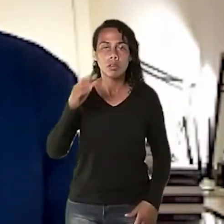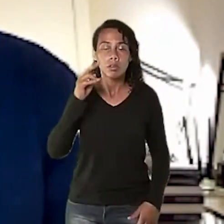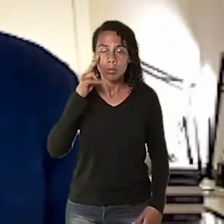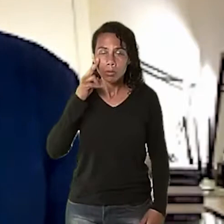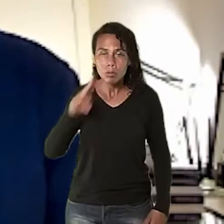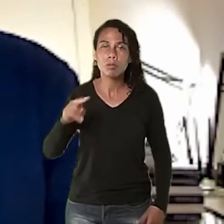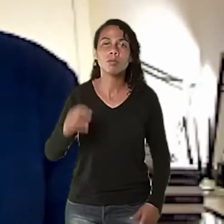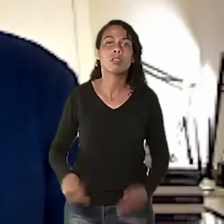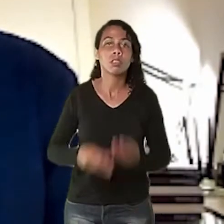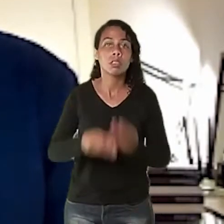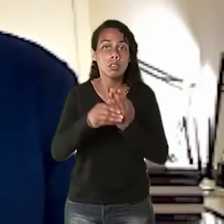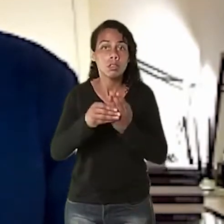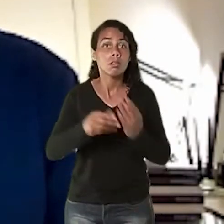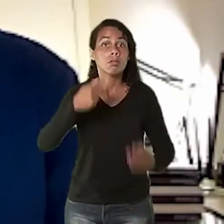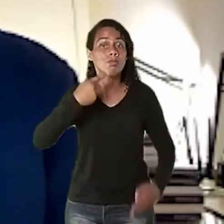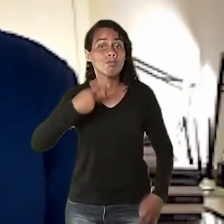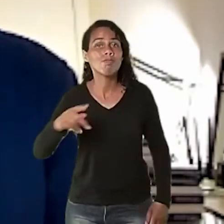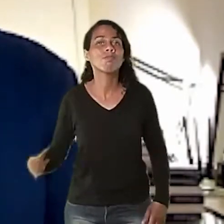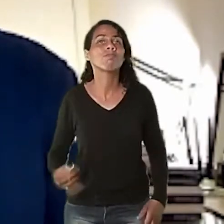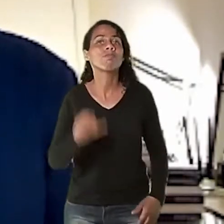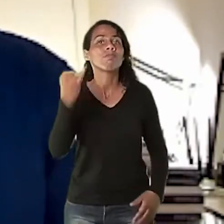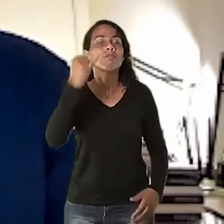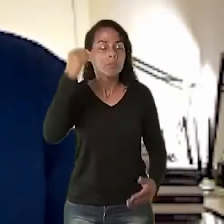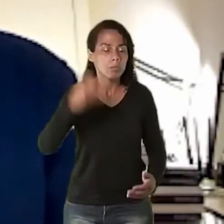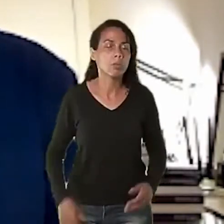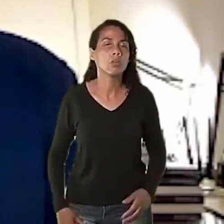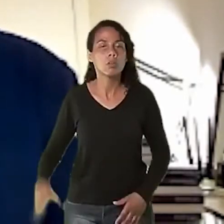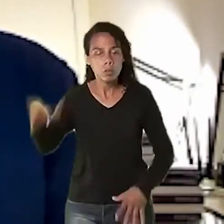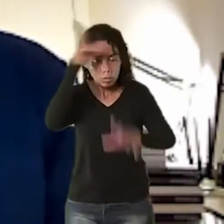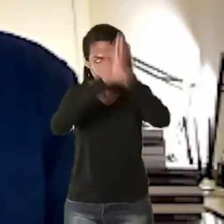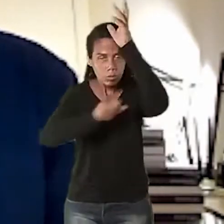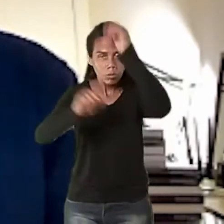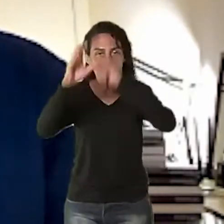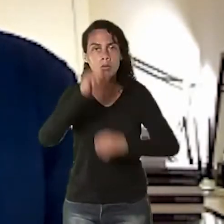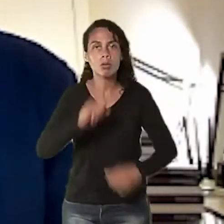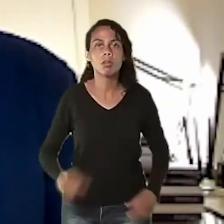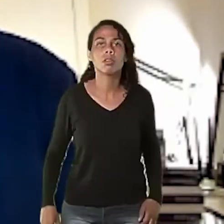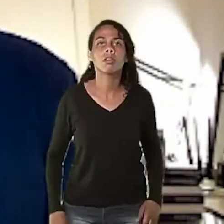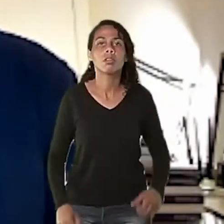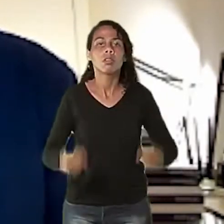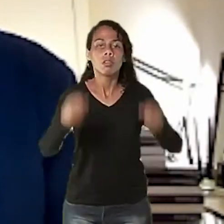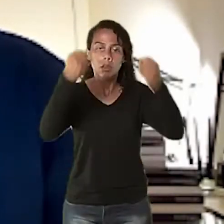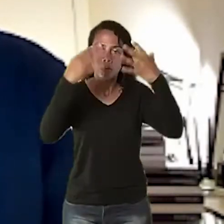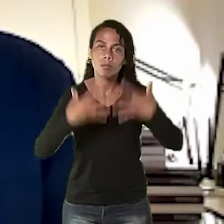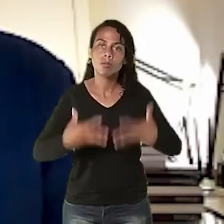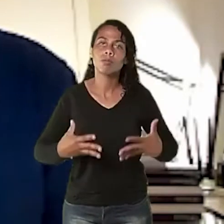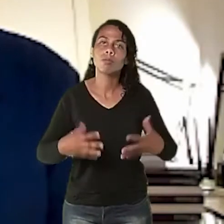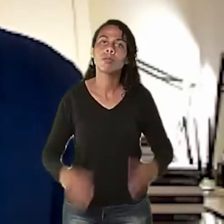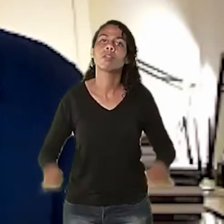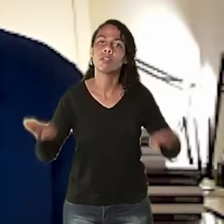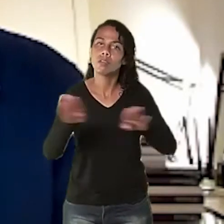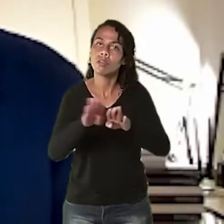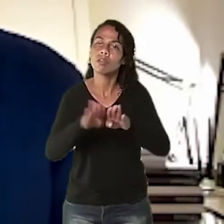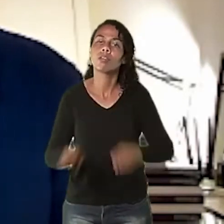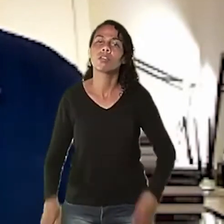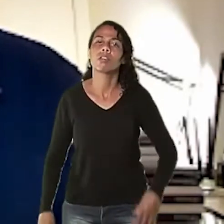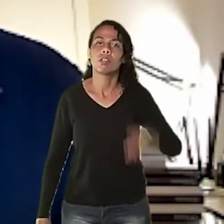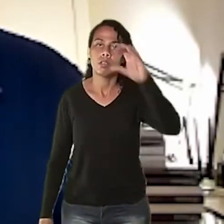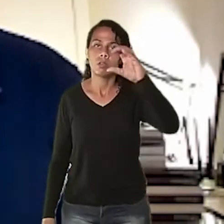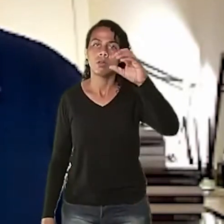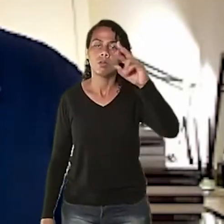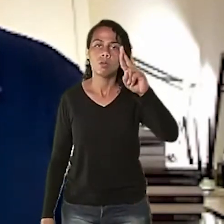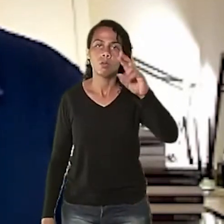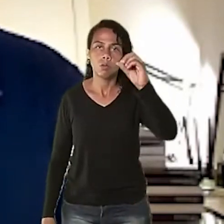fascínio pela cidade e por uma narrativa de cruzamento, de entrecruze, né? De eu ser atravessado